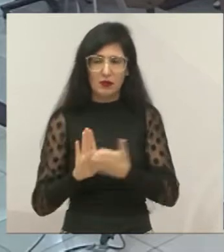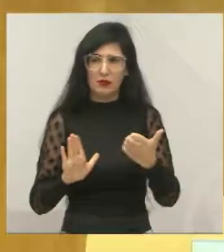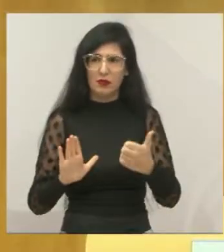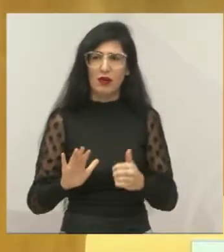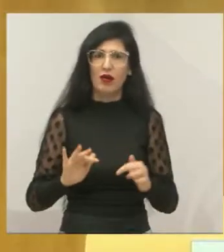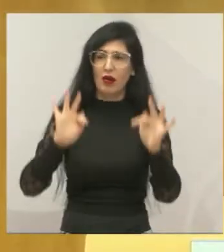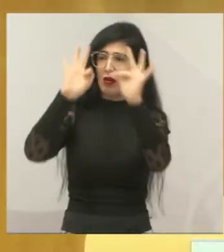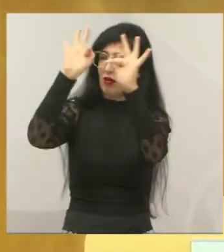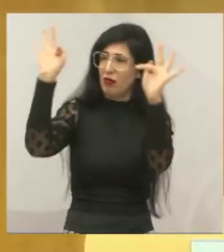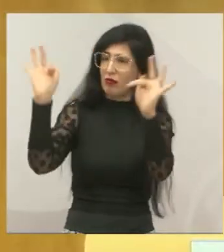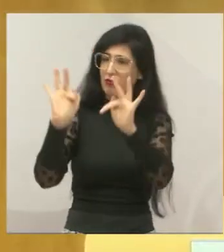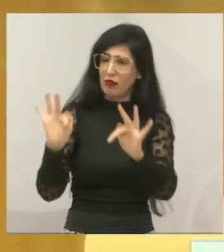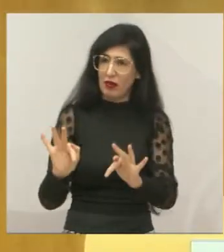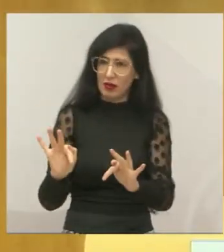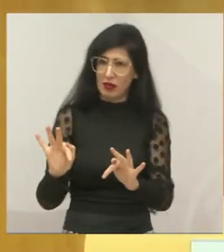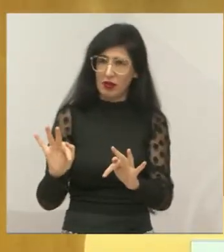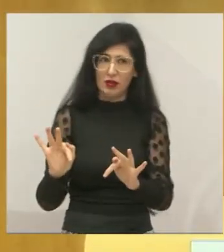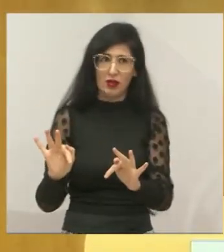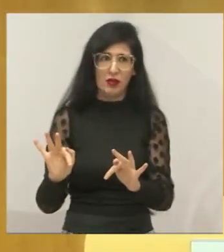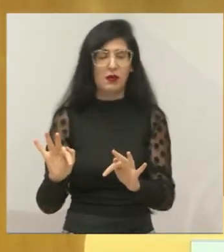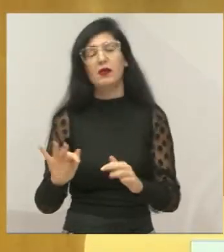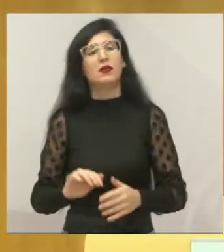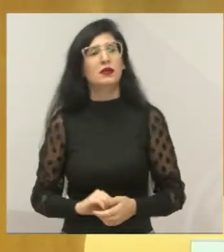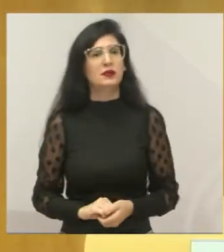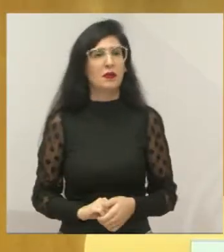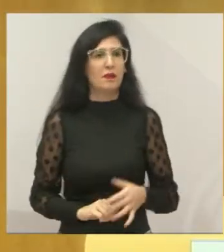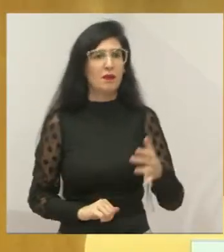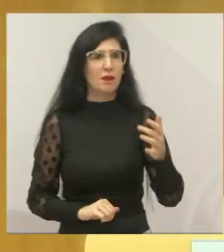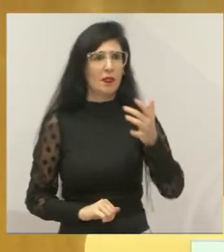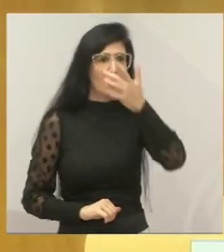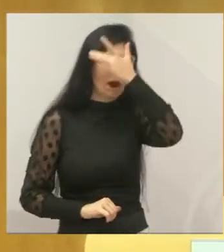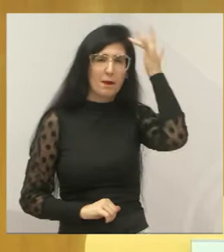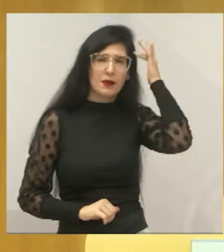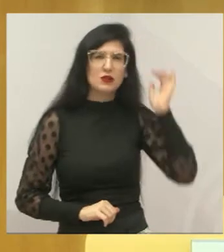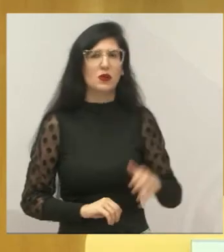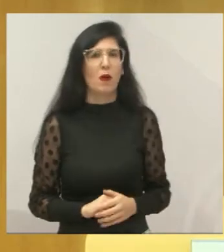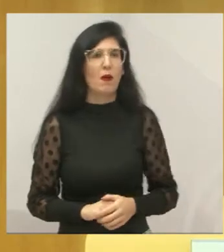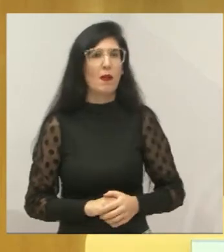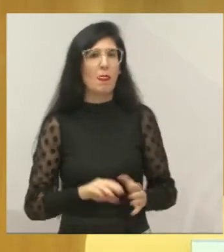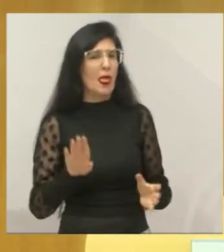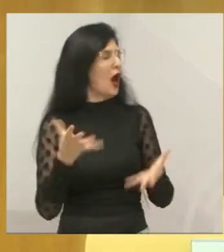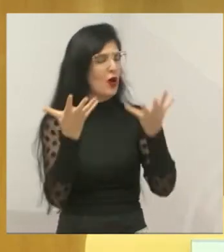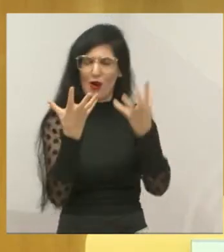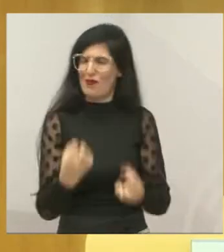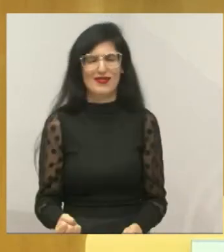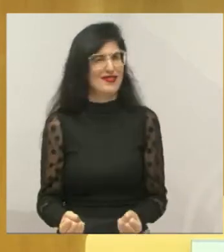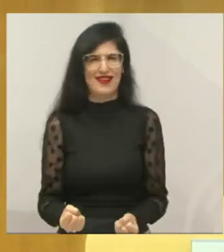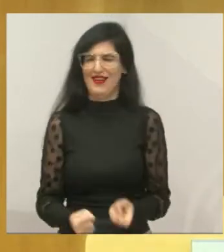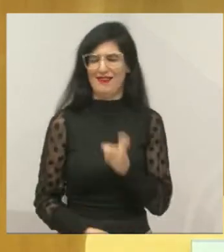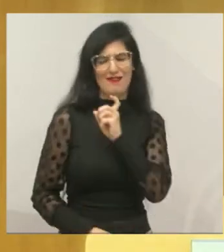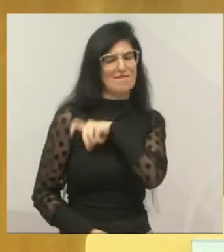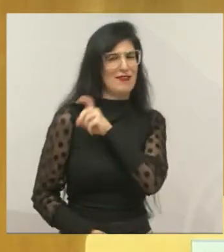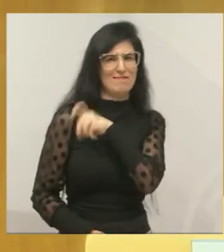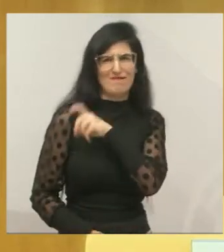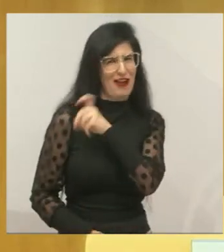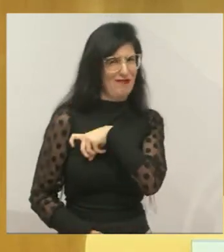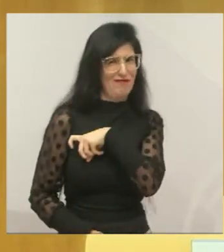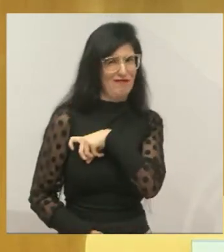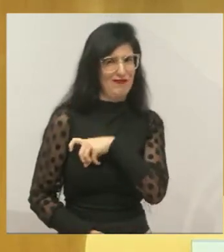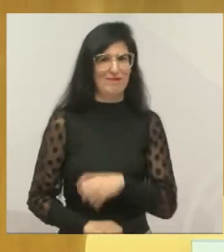Feliz é o varão que não anda no conselho dos ímpios, nem está no caminho dos